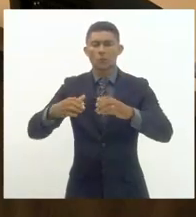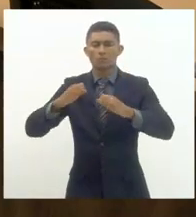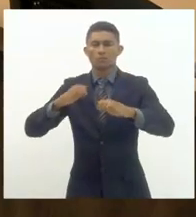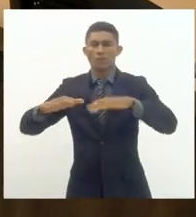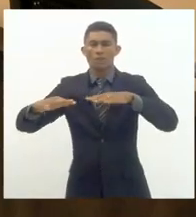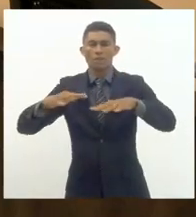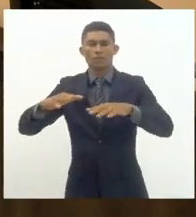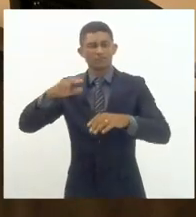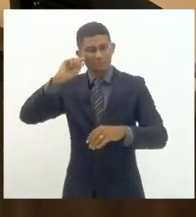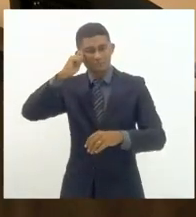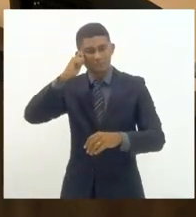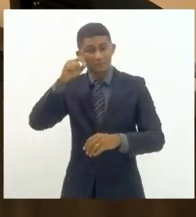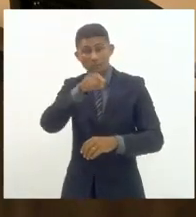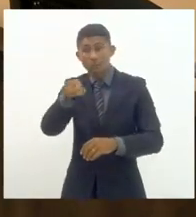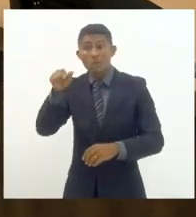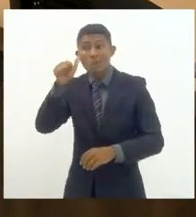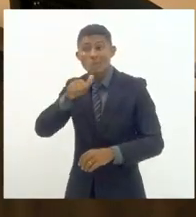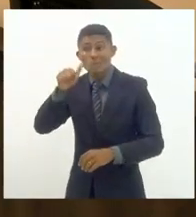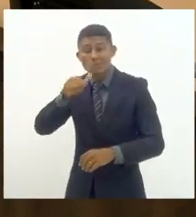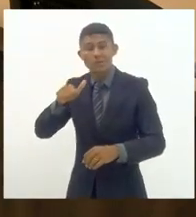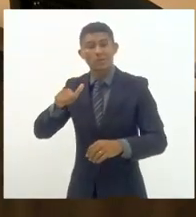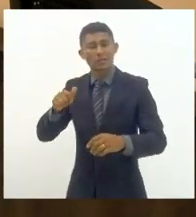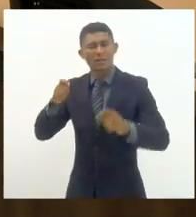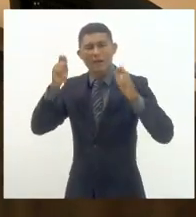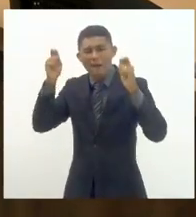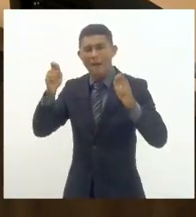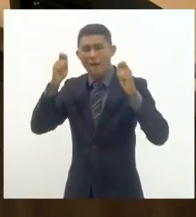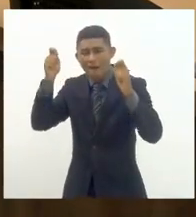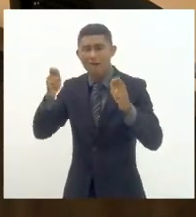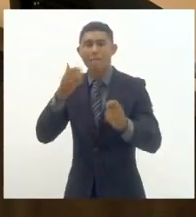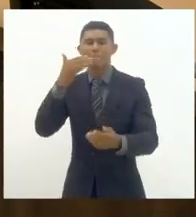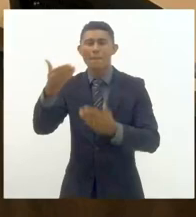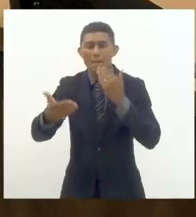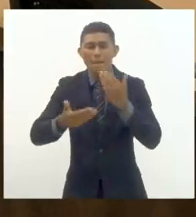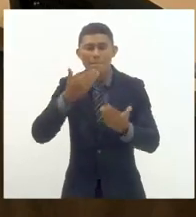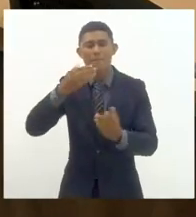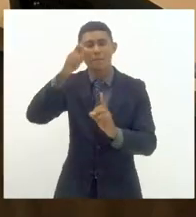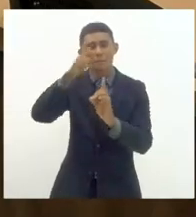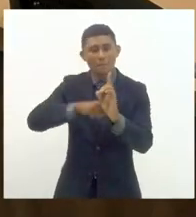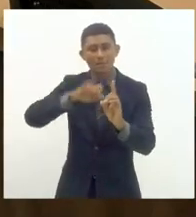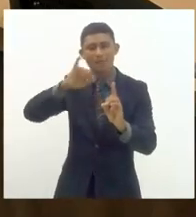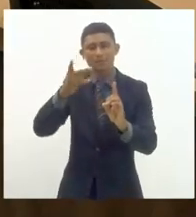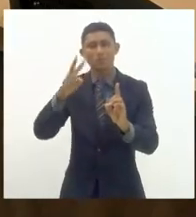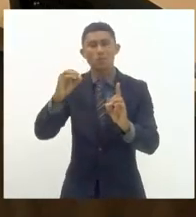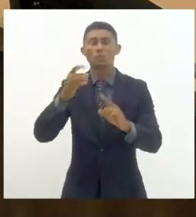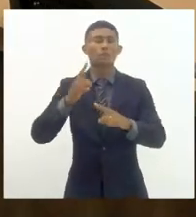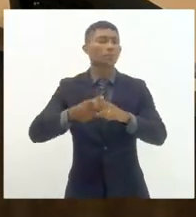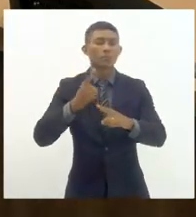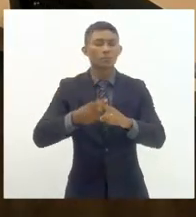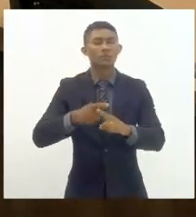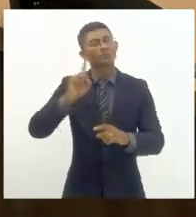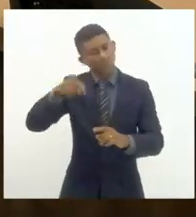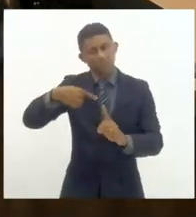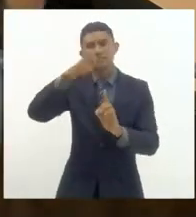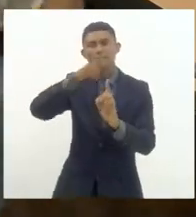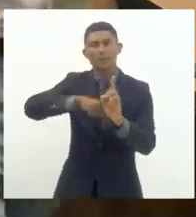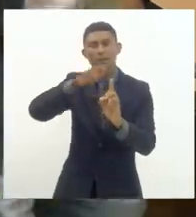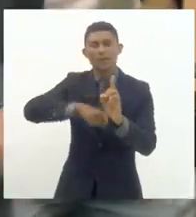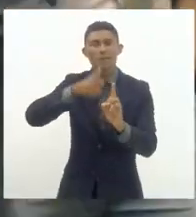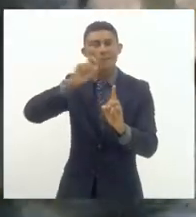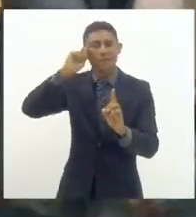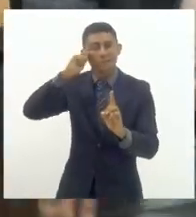de mulheres, que tem reivindicado esse mês, porque é um mês que as mulheres negras, latino-americanas